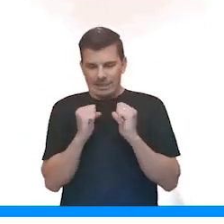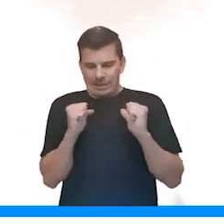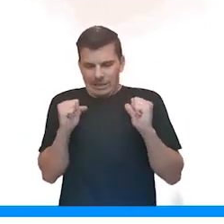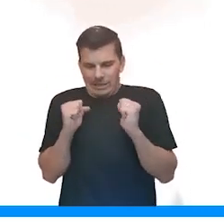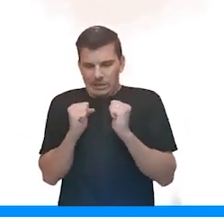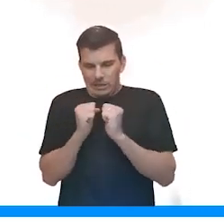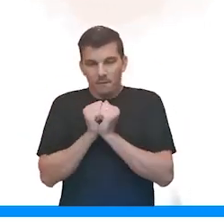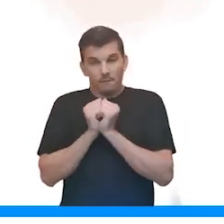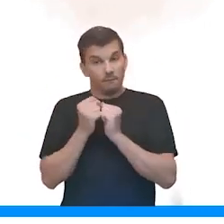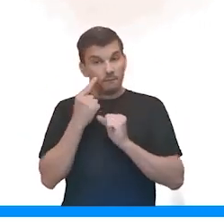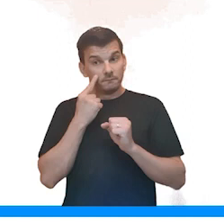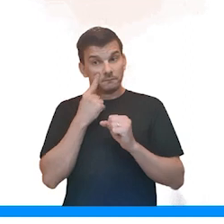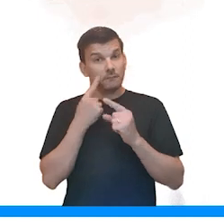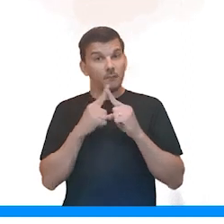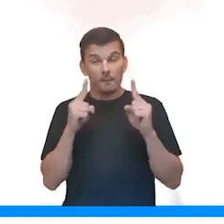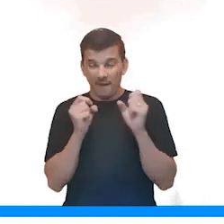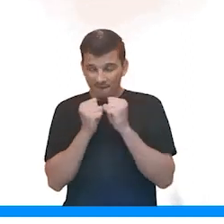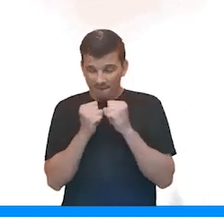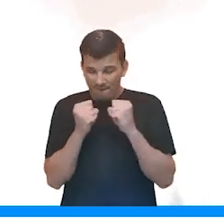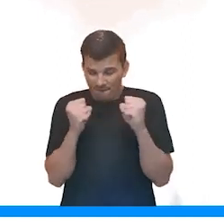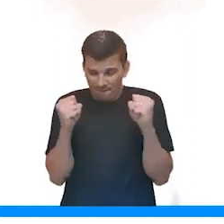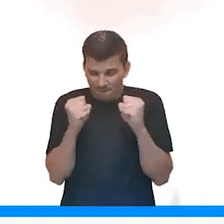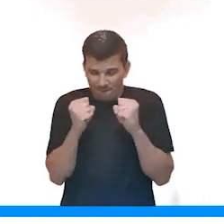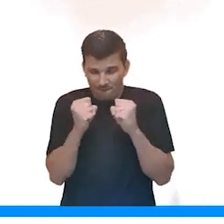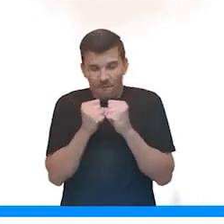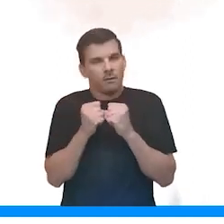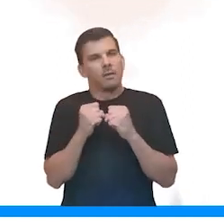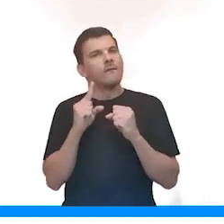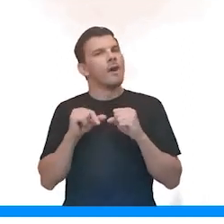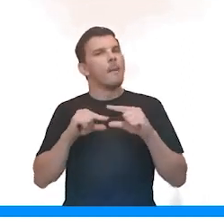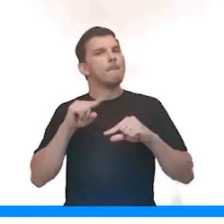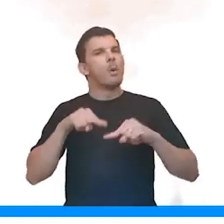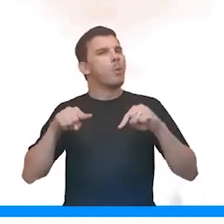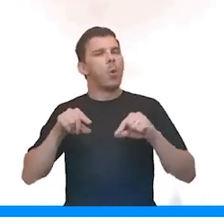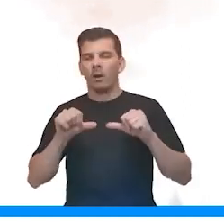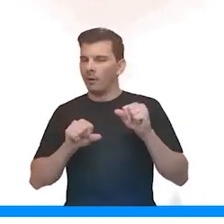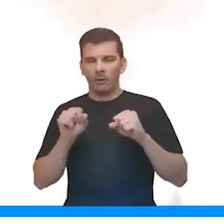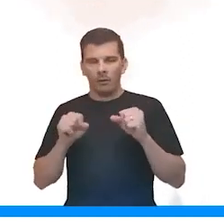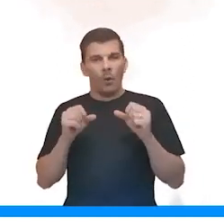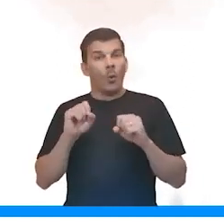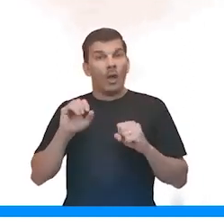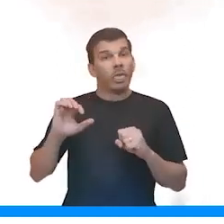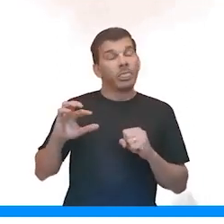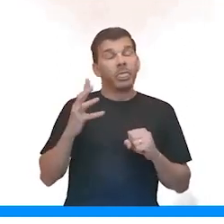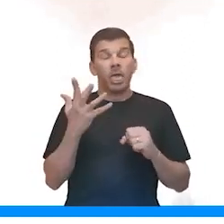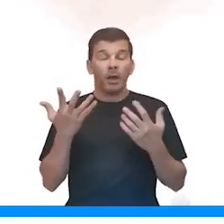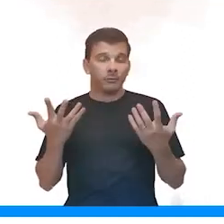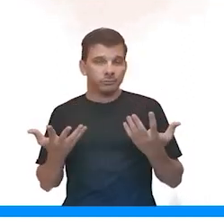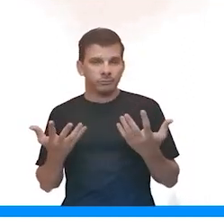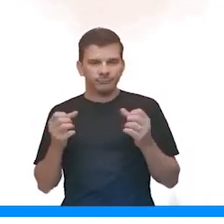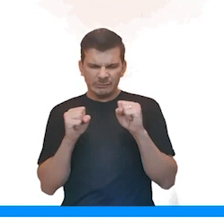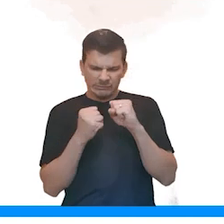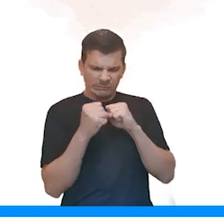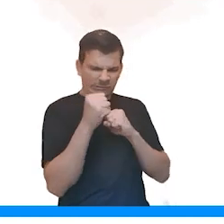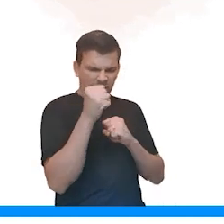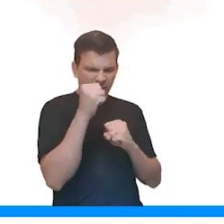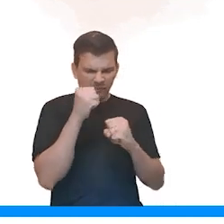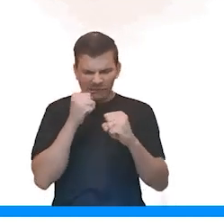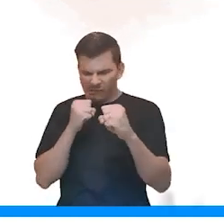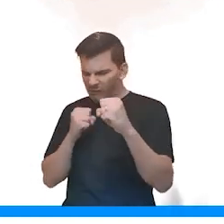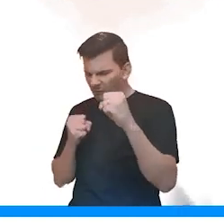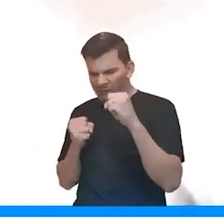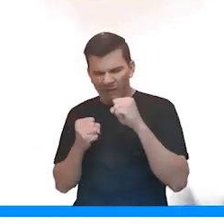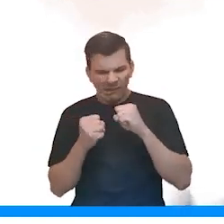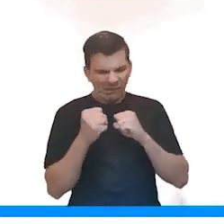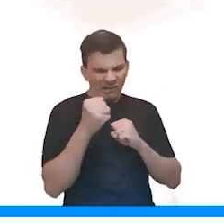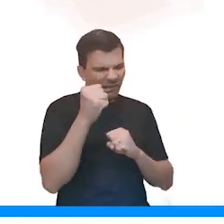expandirem e elas vão empurrar as paredes do recipiente. Só que essas paredes elas são muito rígidas, elas não vão sair daí. E o que vai acontecer